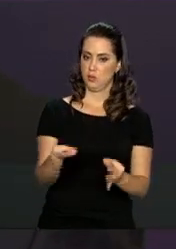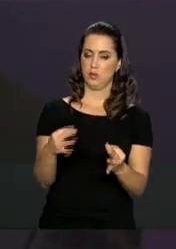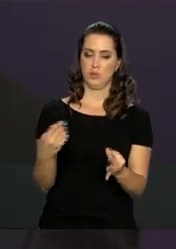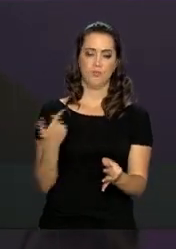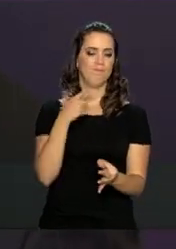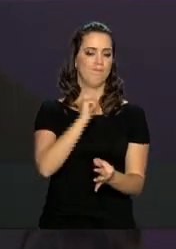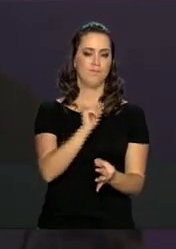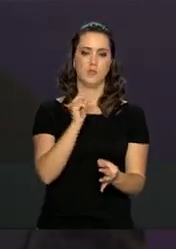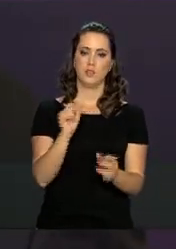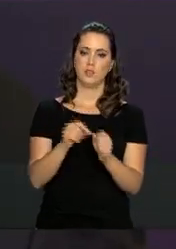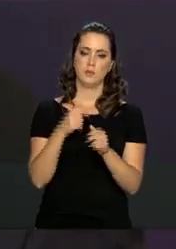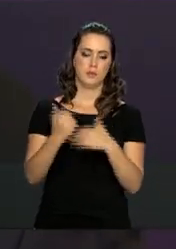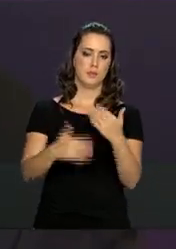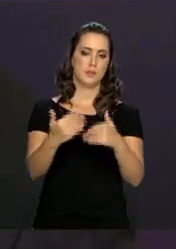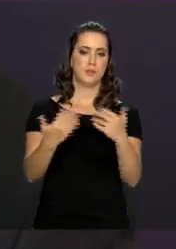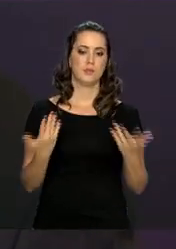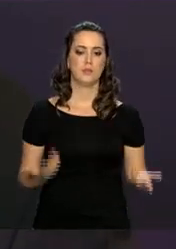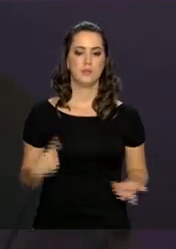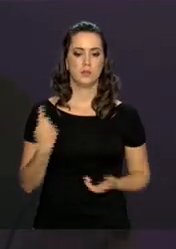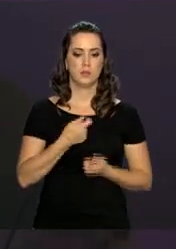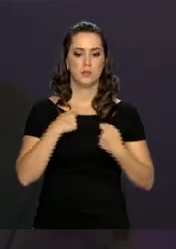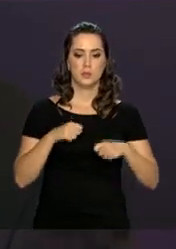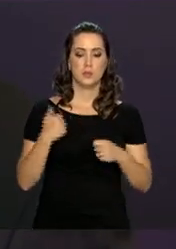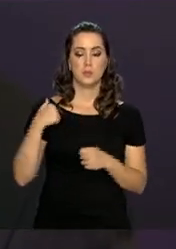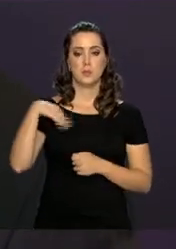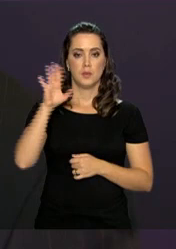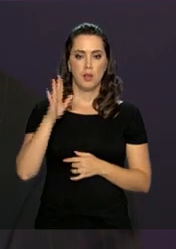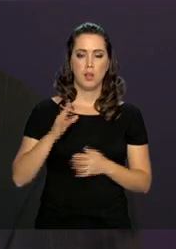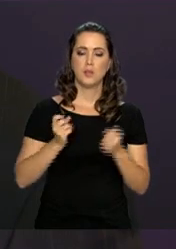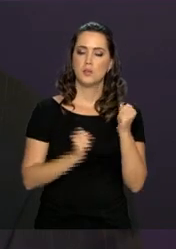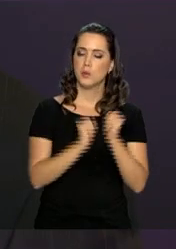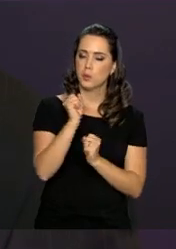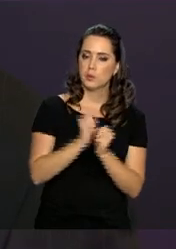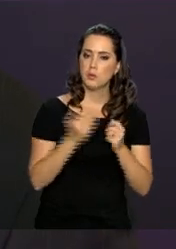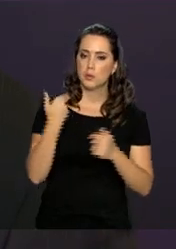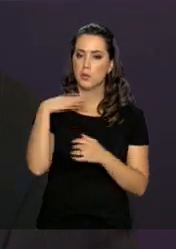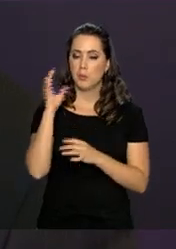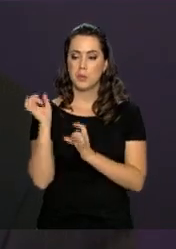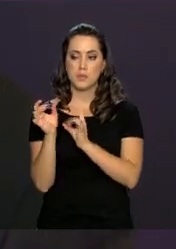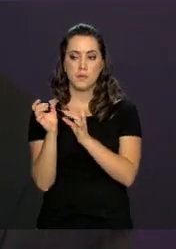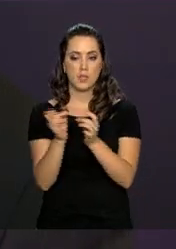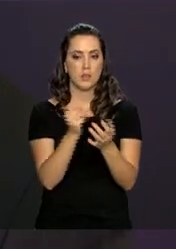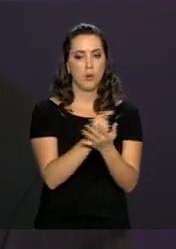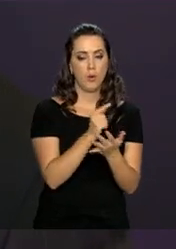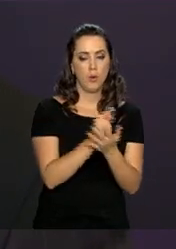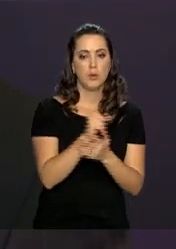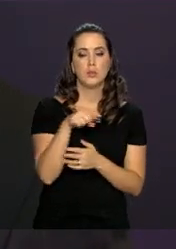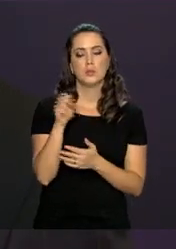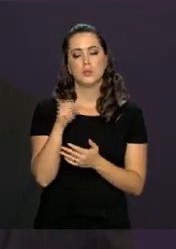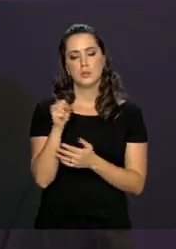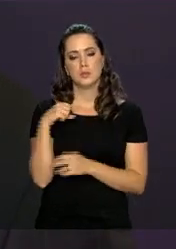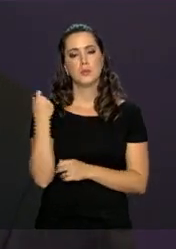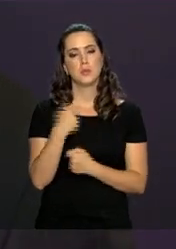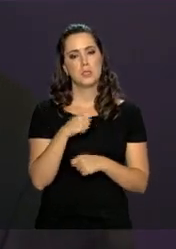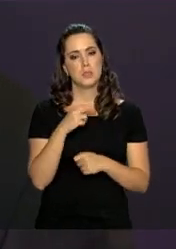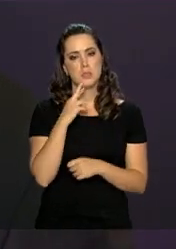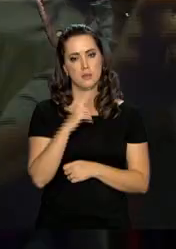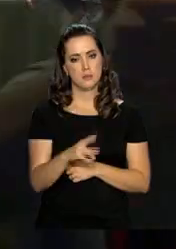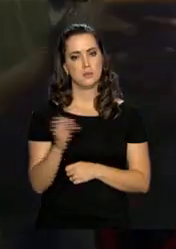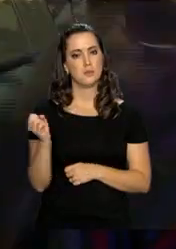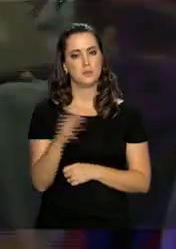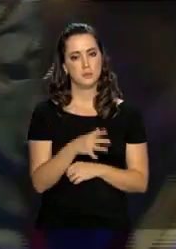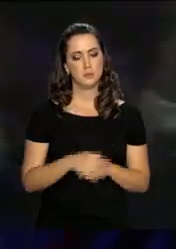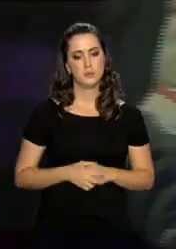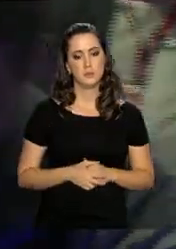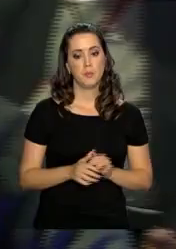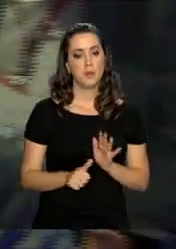nossa produção avance. Nós precisamos ser mais produtivos e mais competitivos e isso, com certeza, perpassa pelas soluções da inovação.